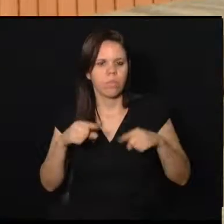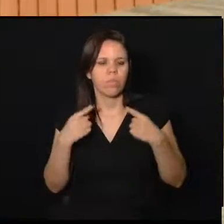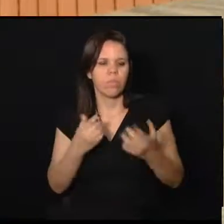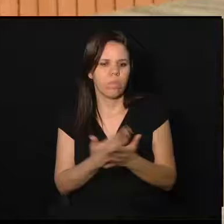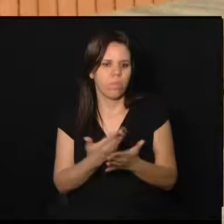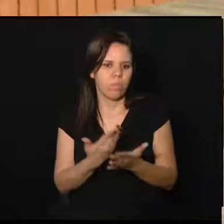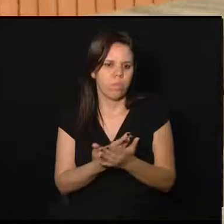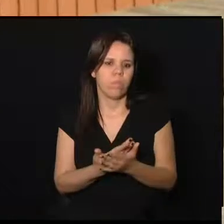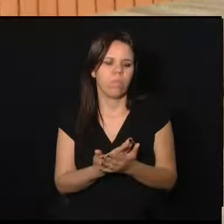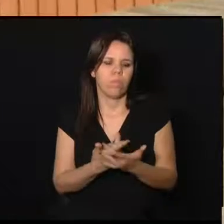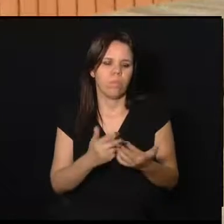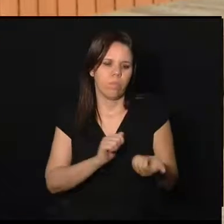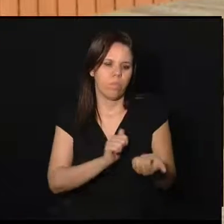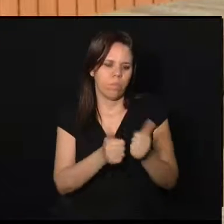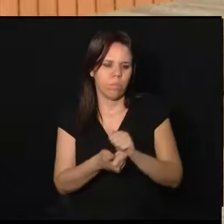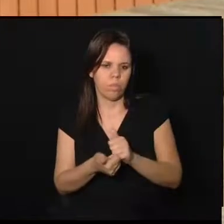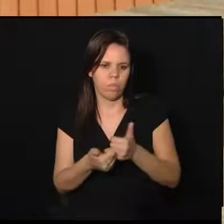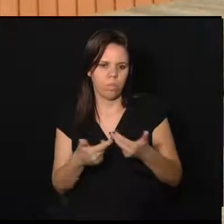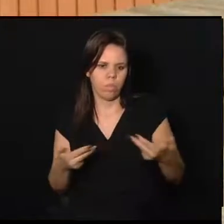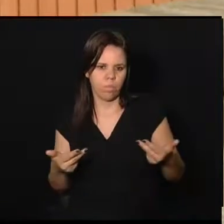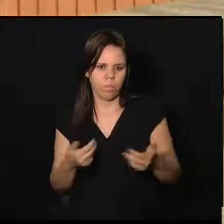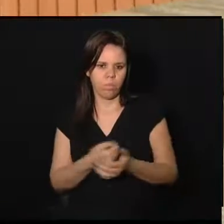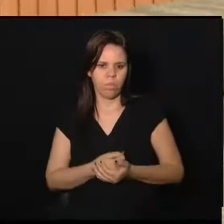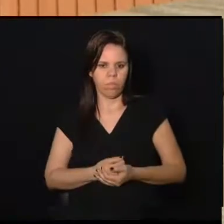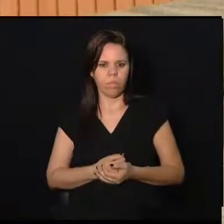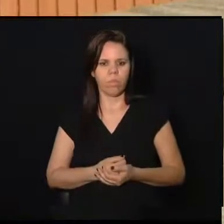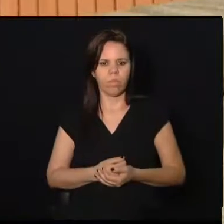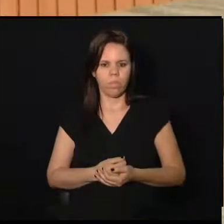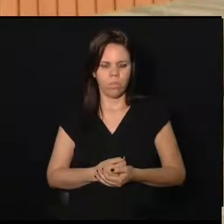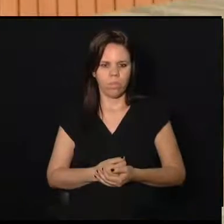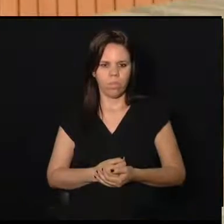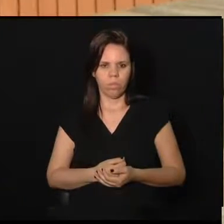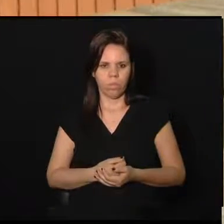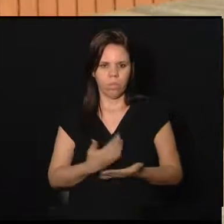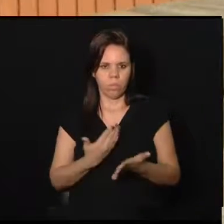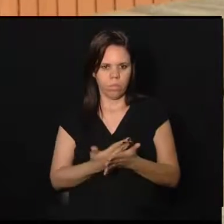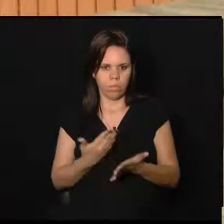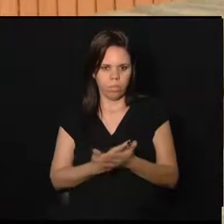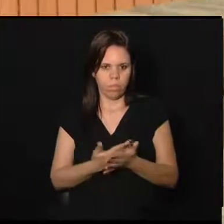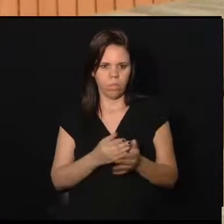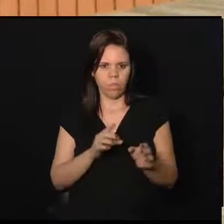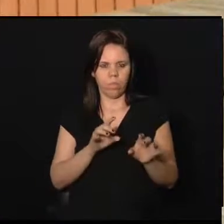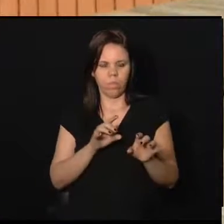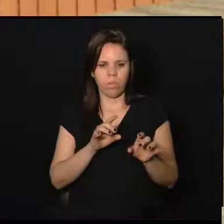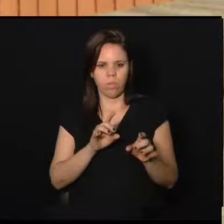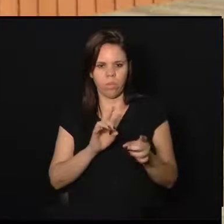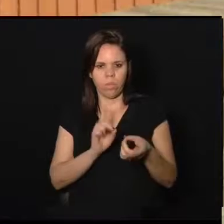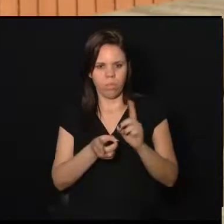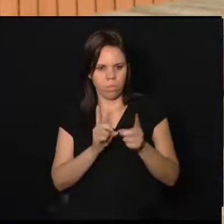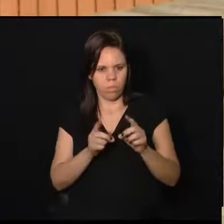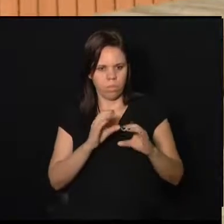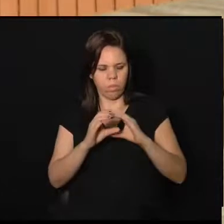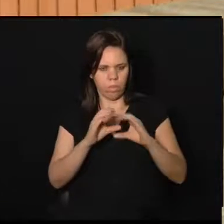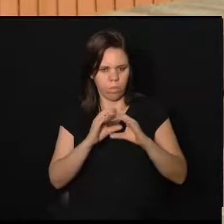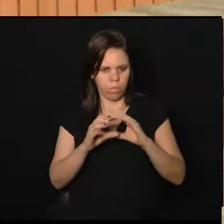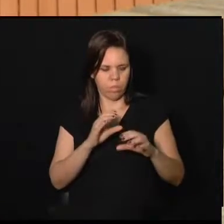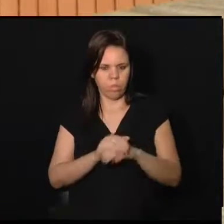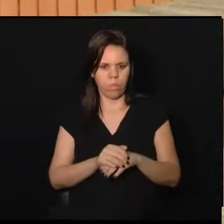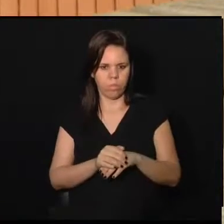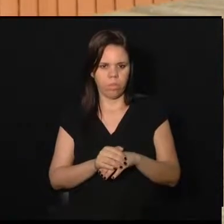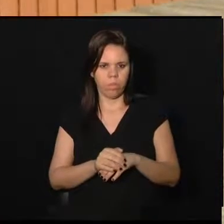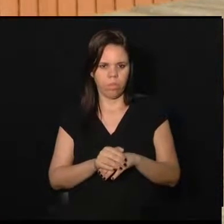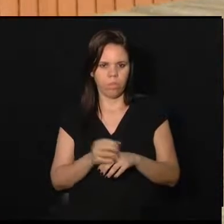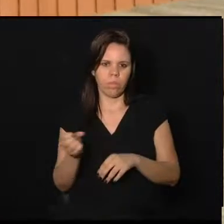de atividades esportivas e recreativas, aulas de oficinas relacionadas à comunicação, às